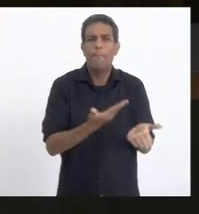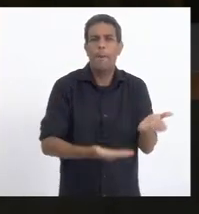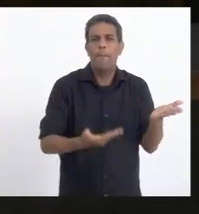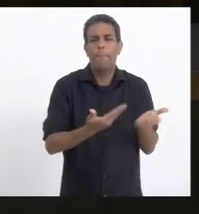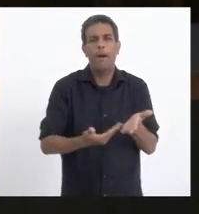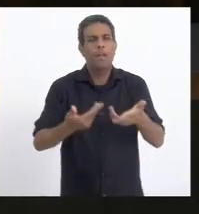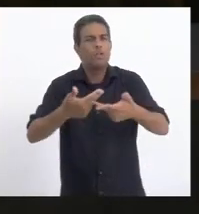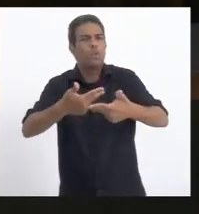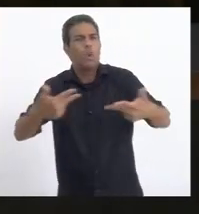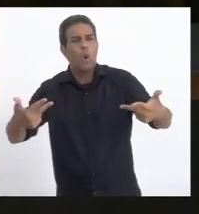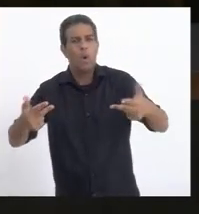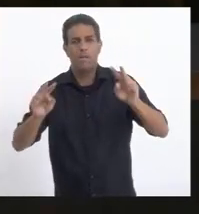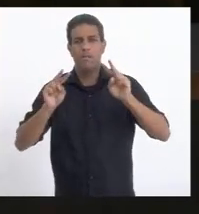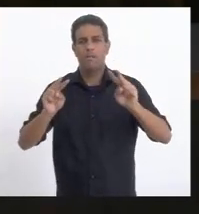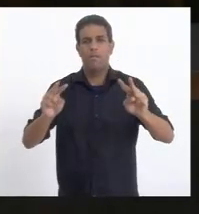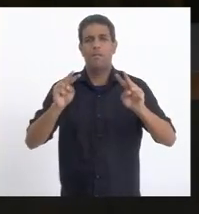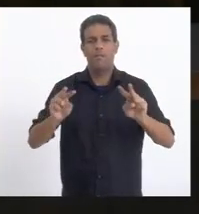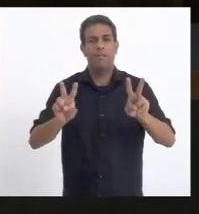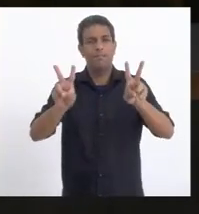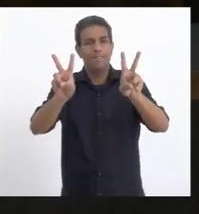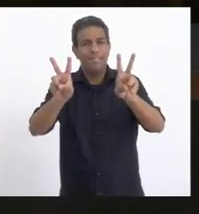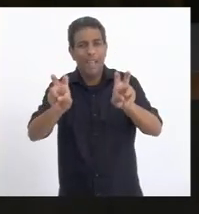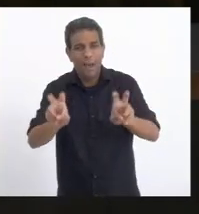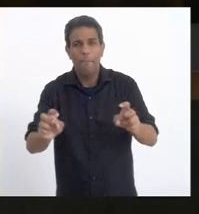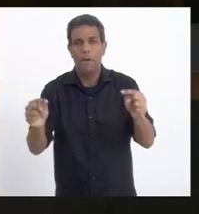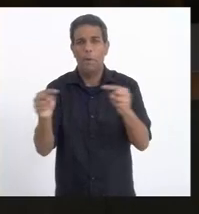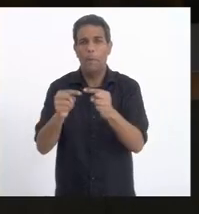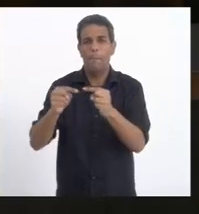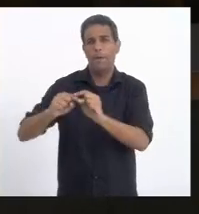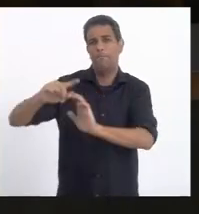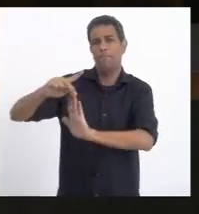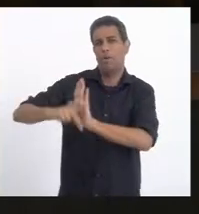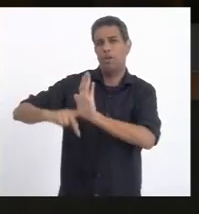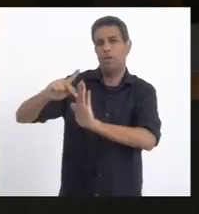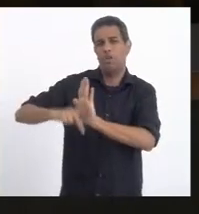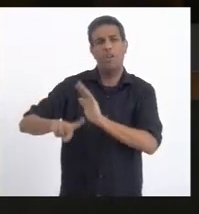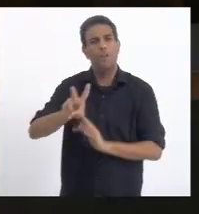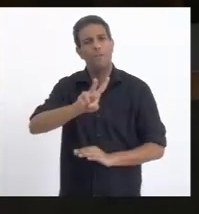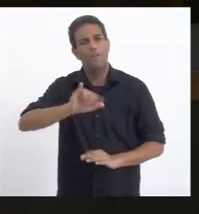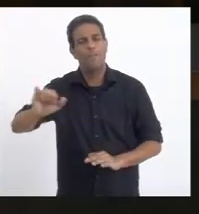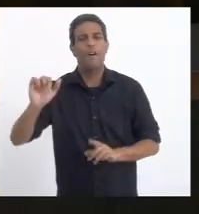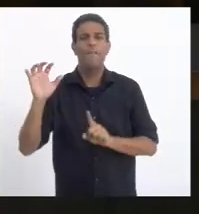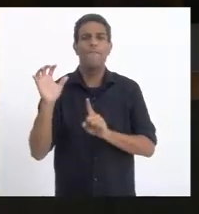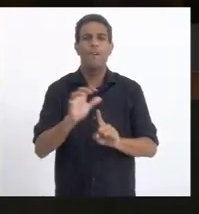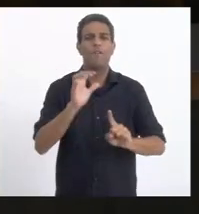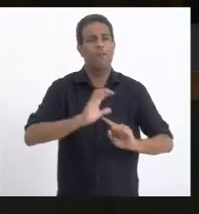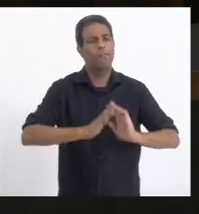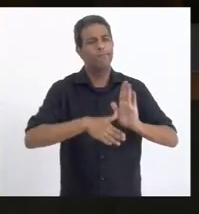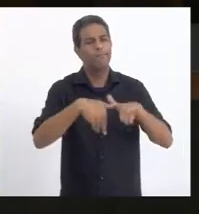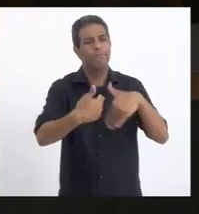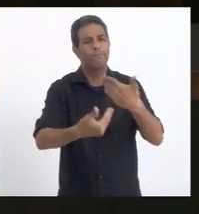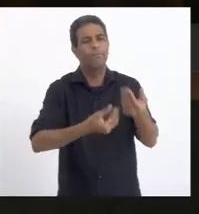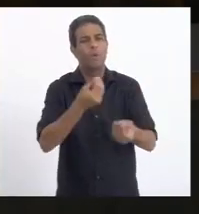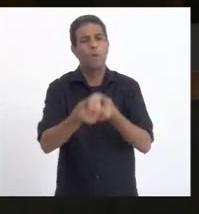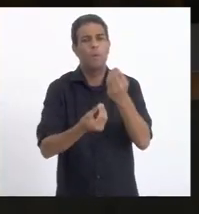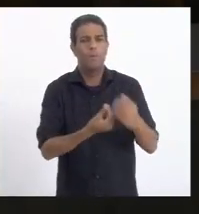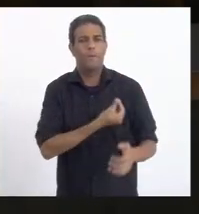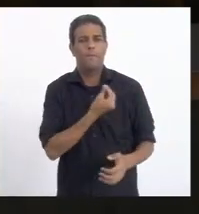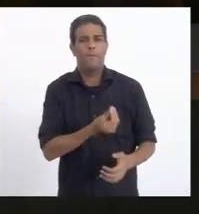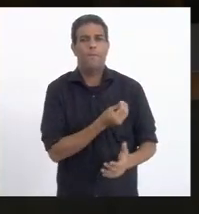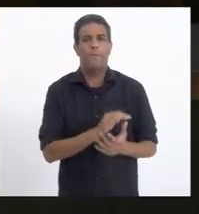porque esse Tiê esse projeto vai interferir na vida das pessoas